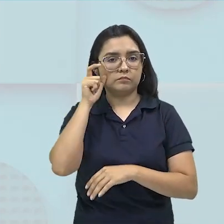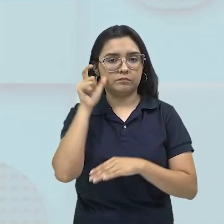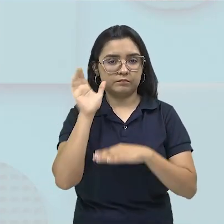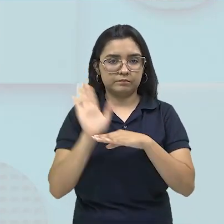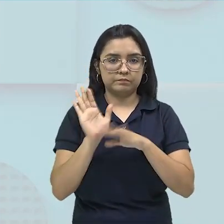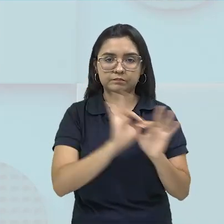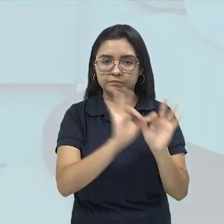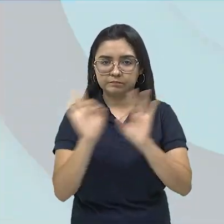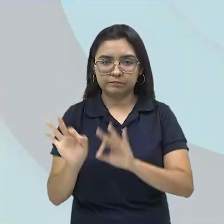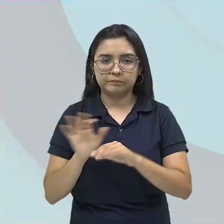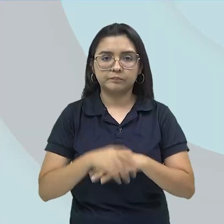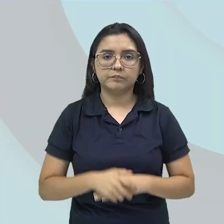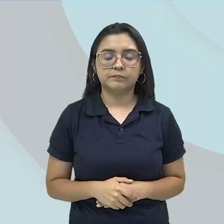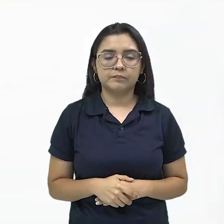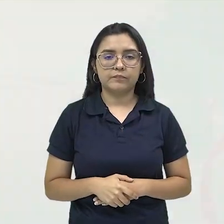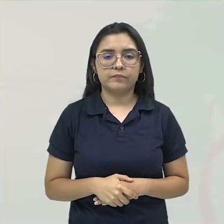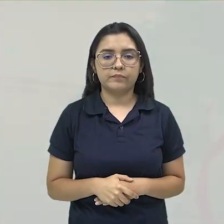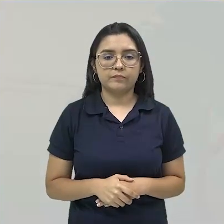vídeo.